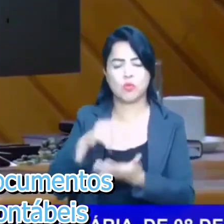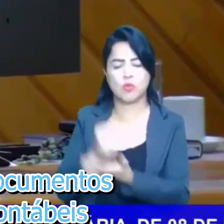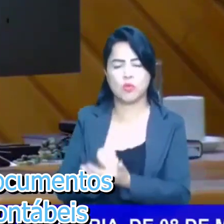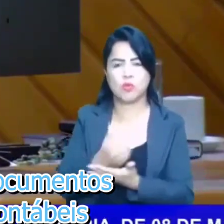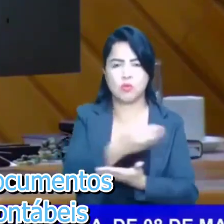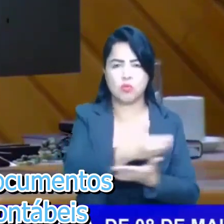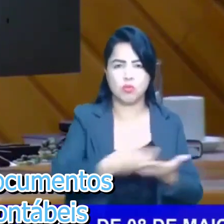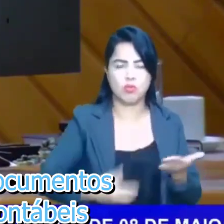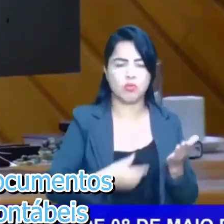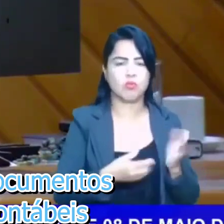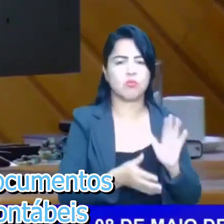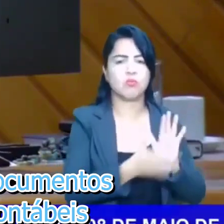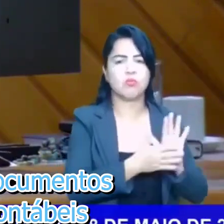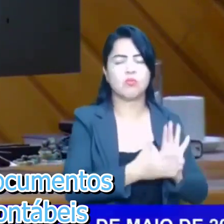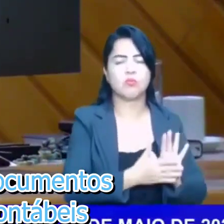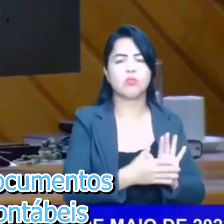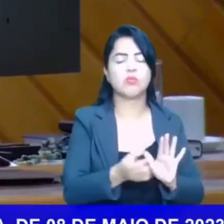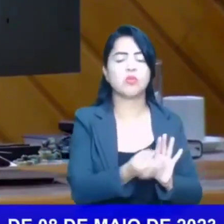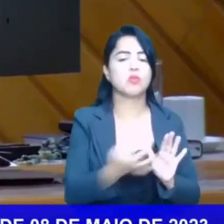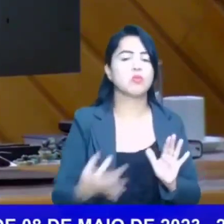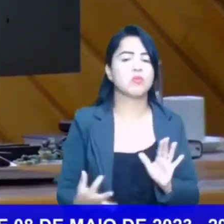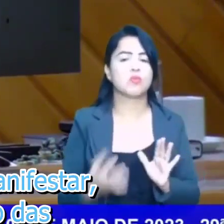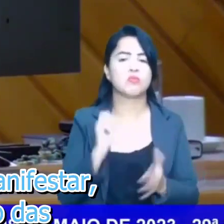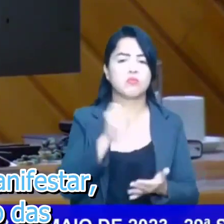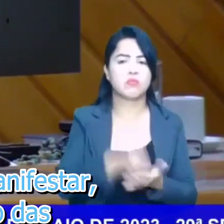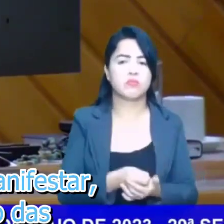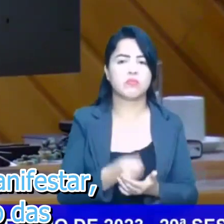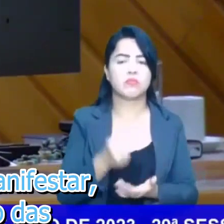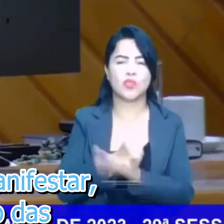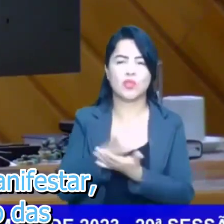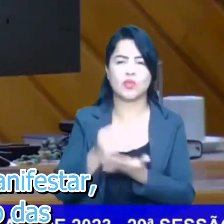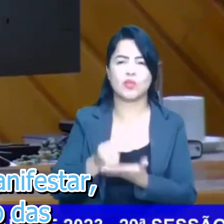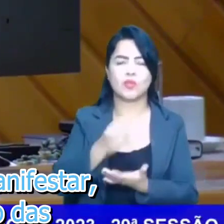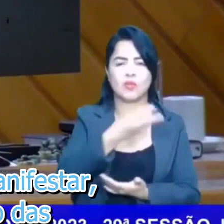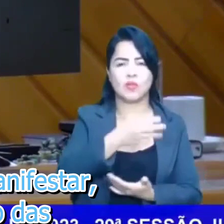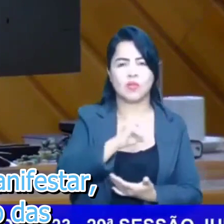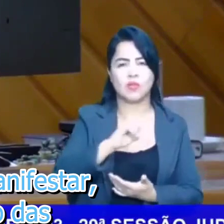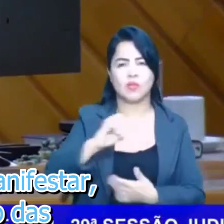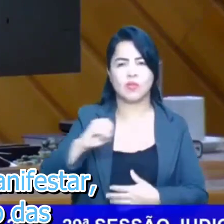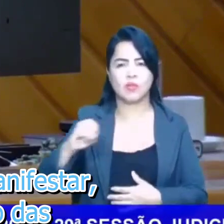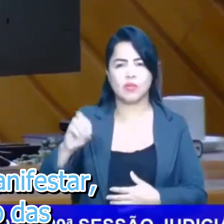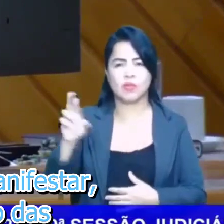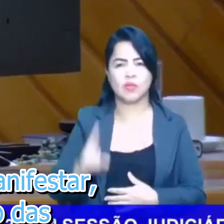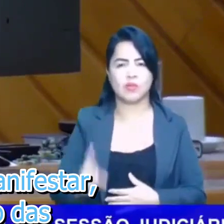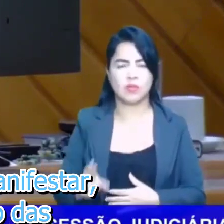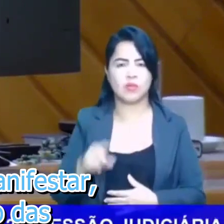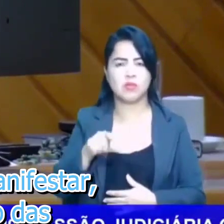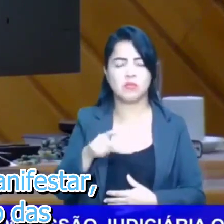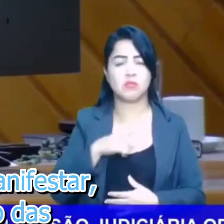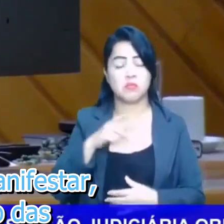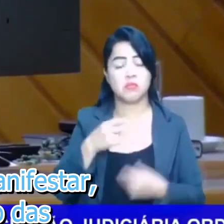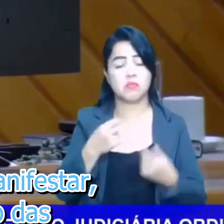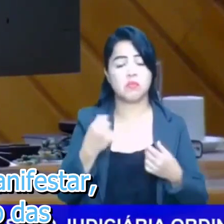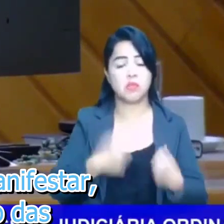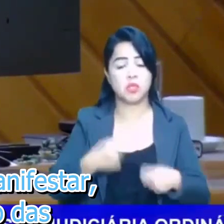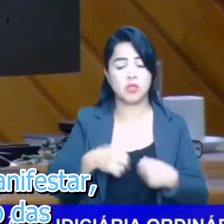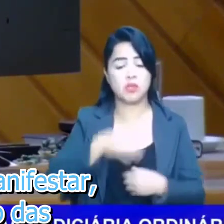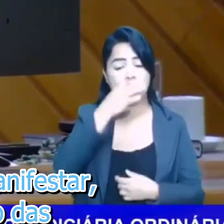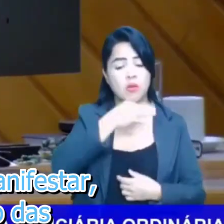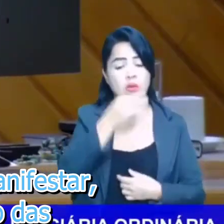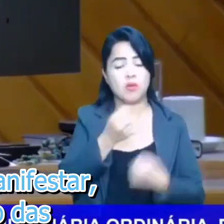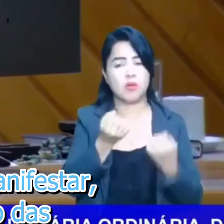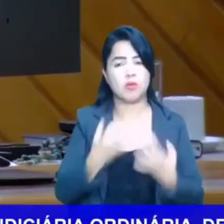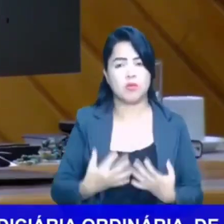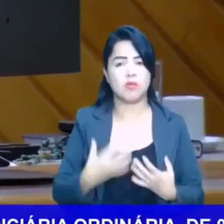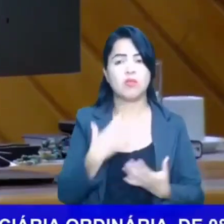fiscais para comprovação do pagamento de serviços contábeis, contratados no valor de R$ 300. Instado a se manifestar, o Ministério Público Eleitoral